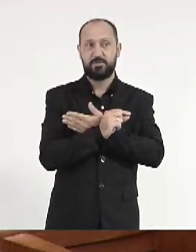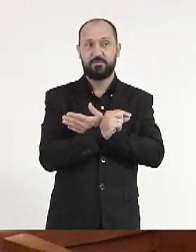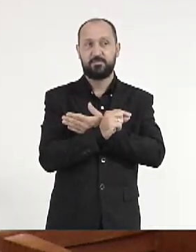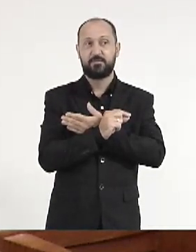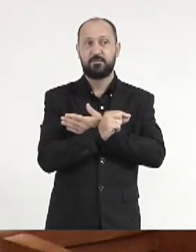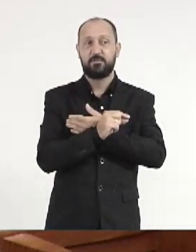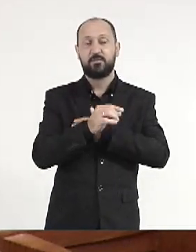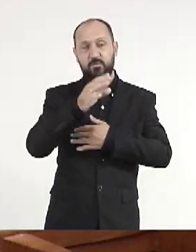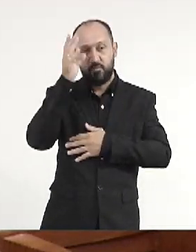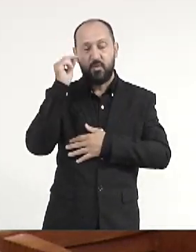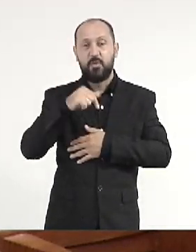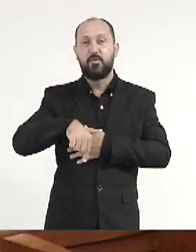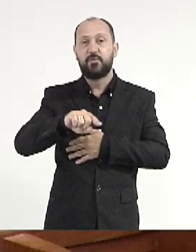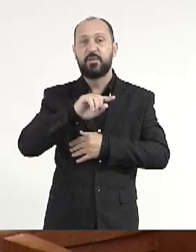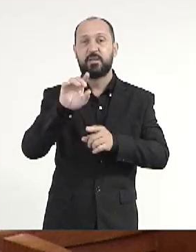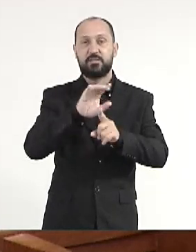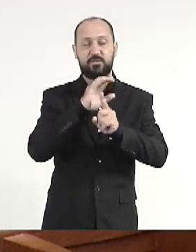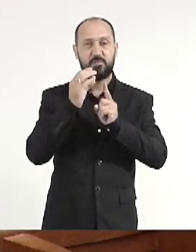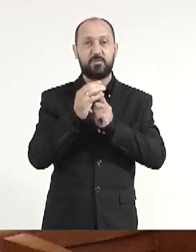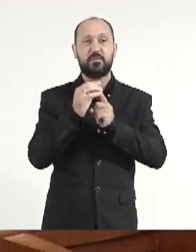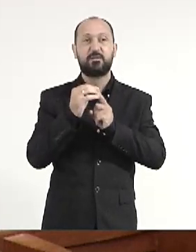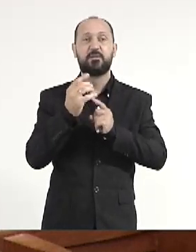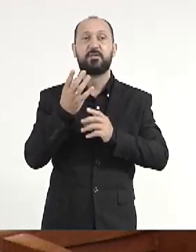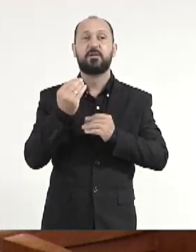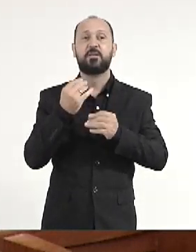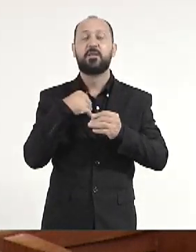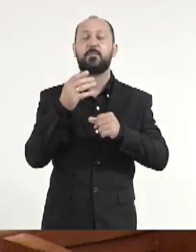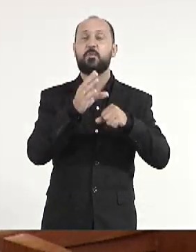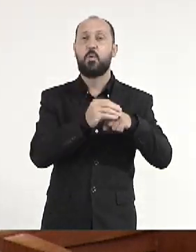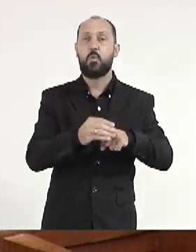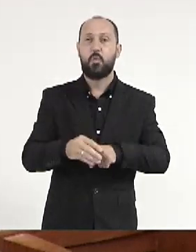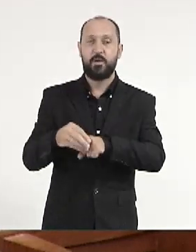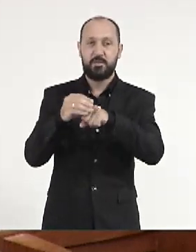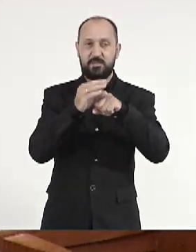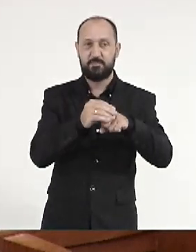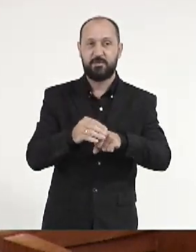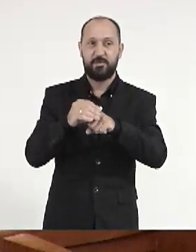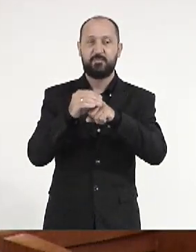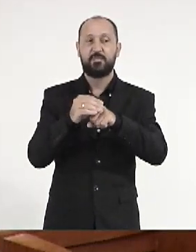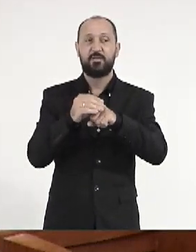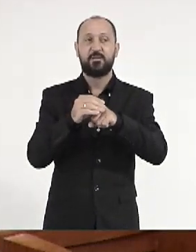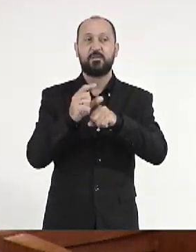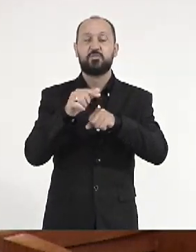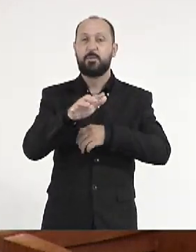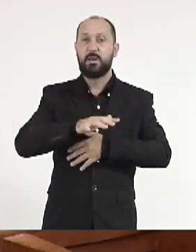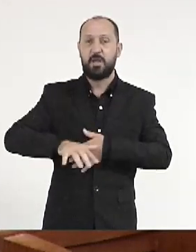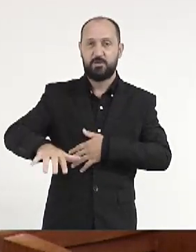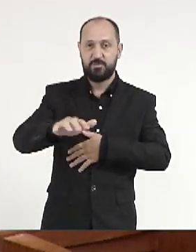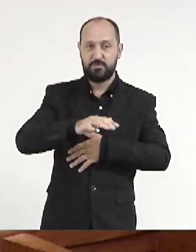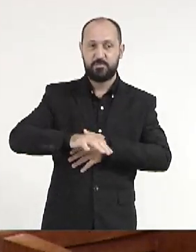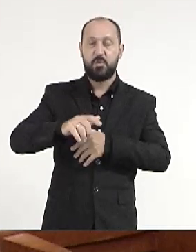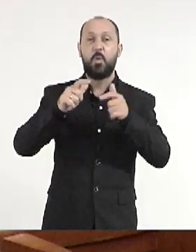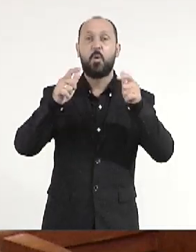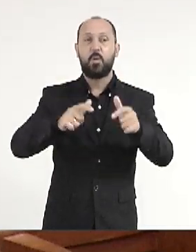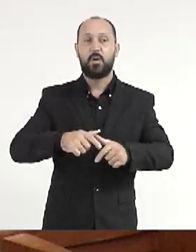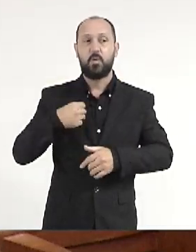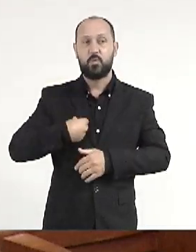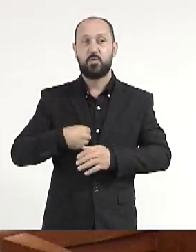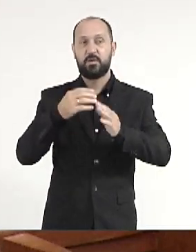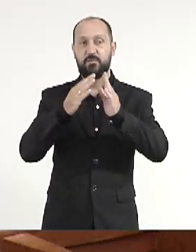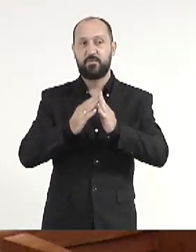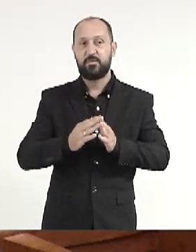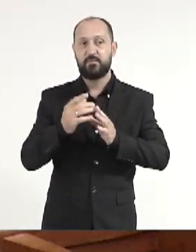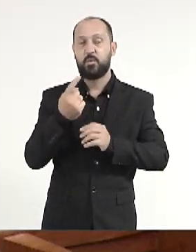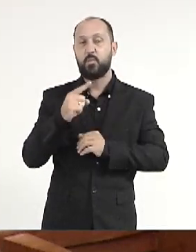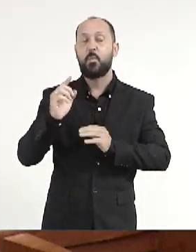foram ouvidas essas comunidades que têm grande conhecimento sobre a sua região e sobre o seu local onde moram. Então,